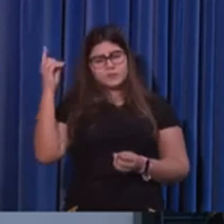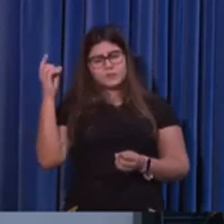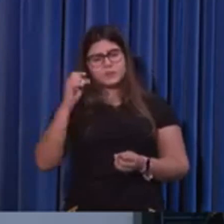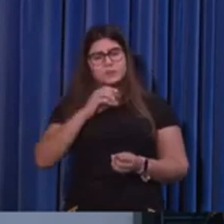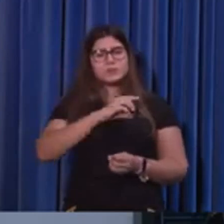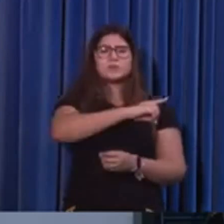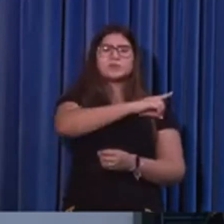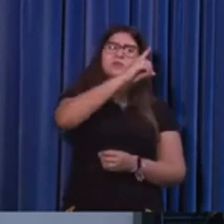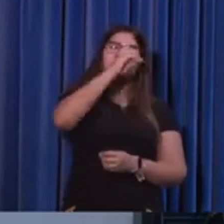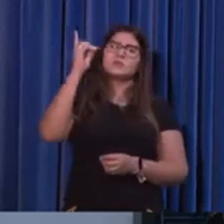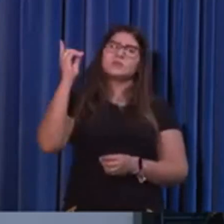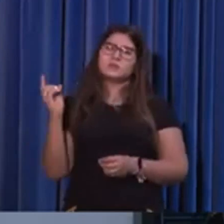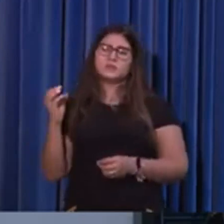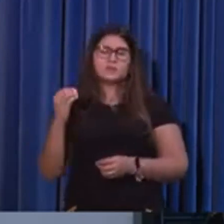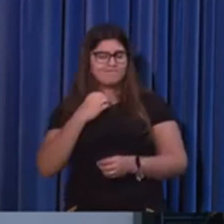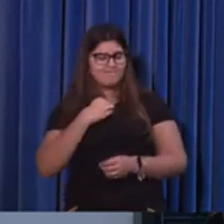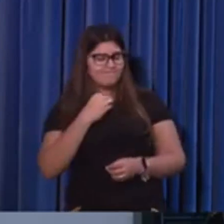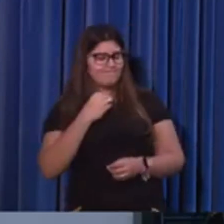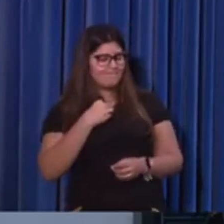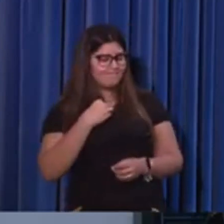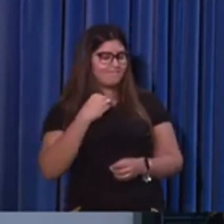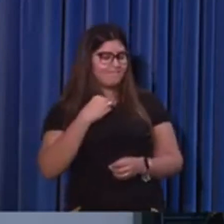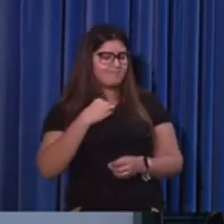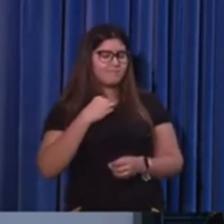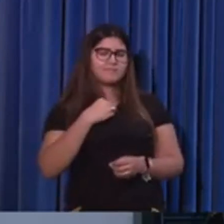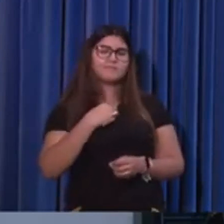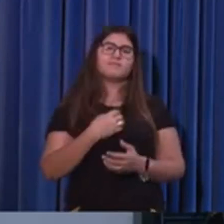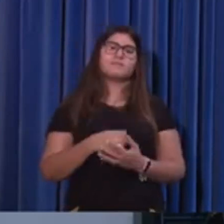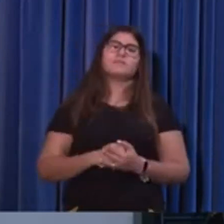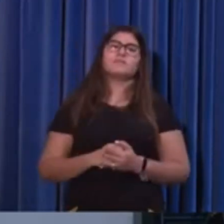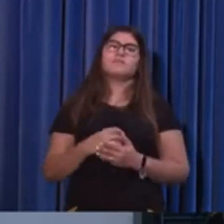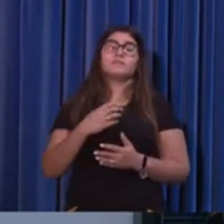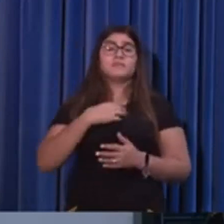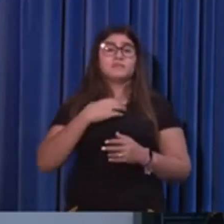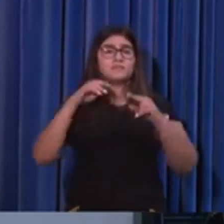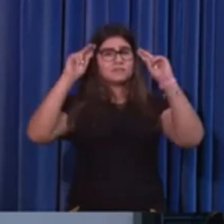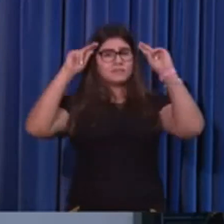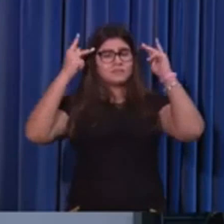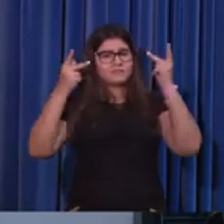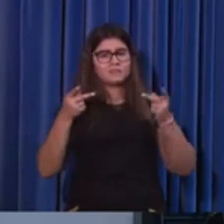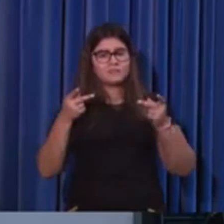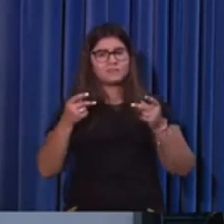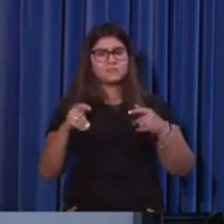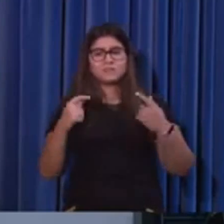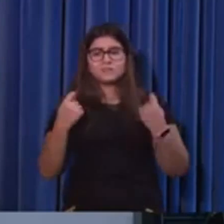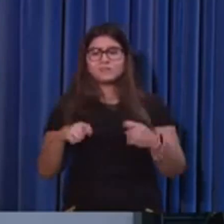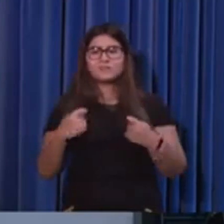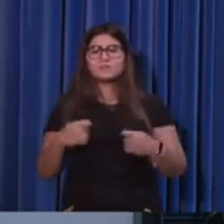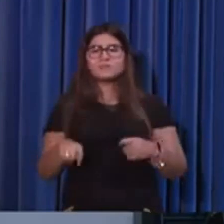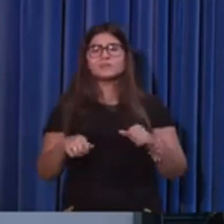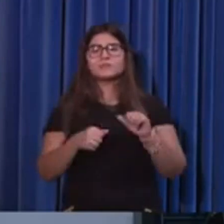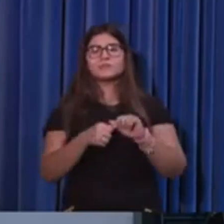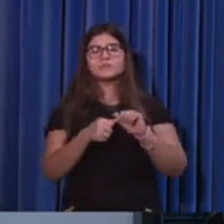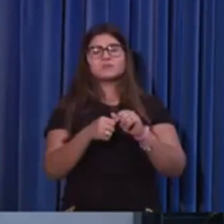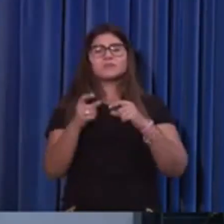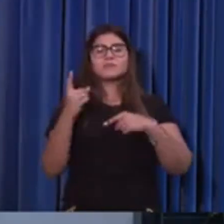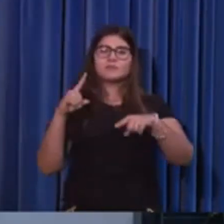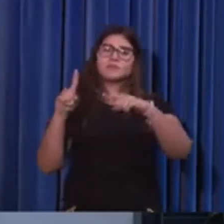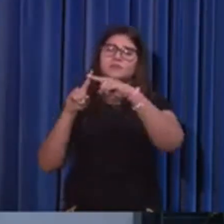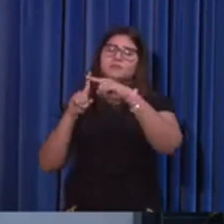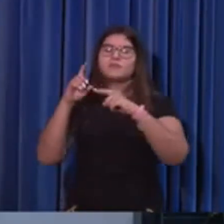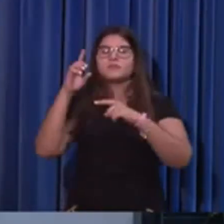pela condição da nossa natureza humana. Nós carecemos do agir da cruz diariamente em nossas